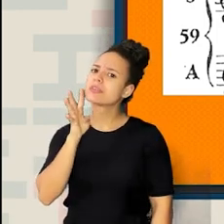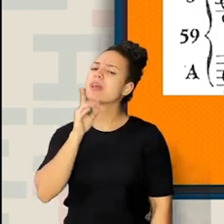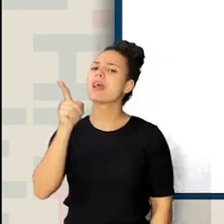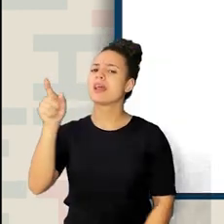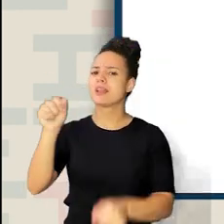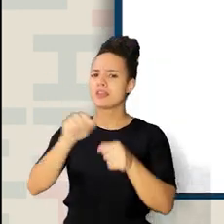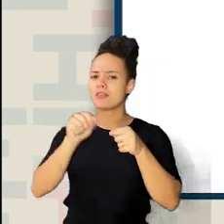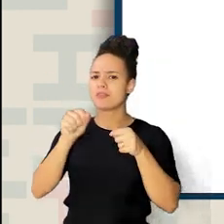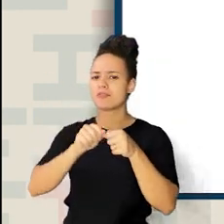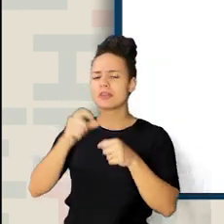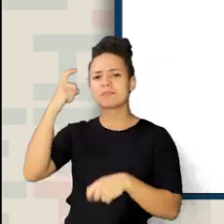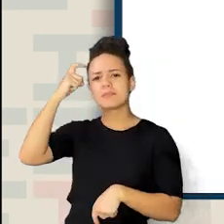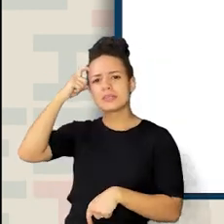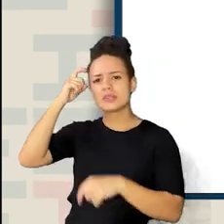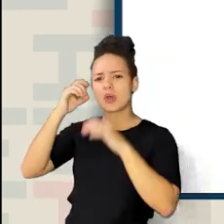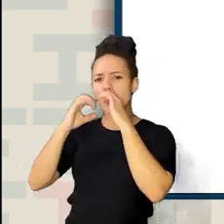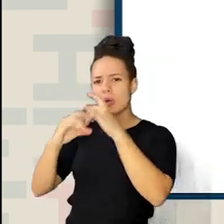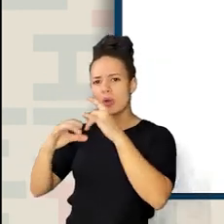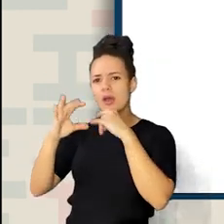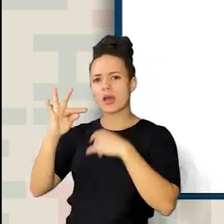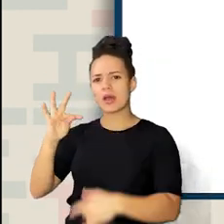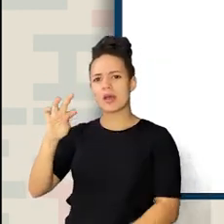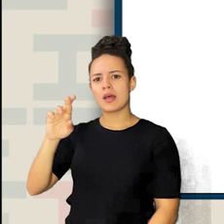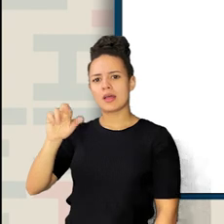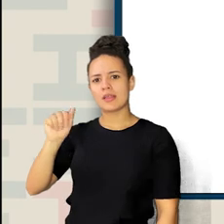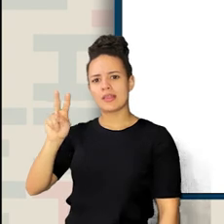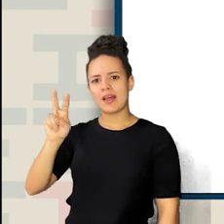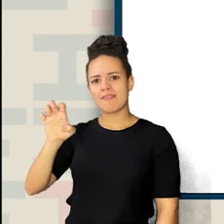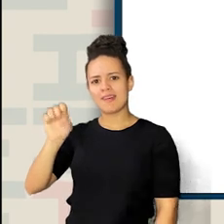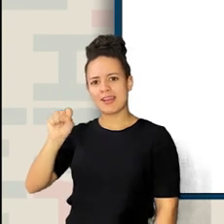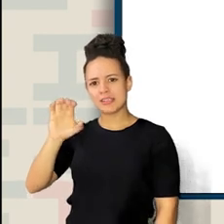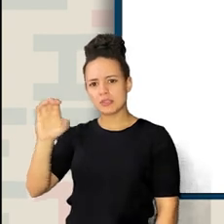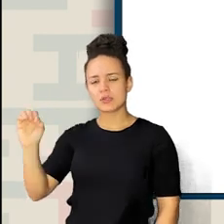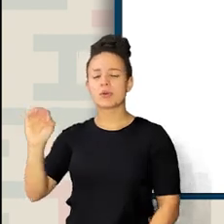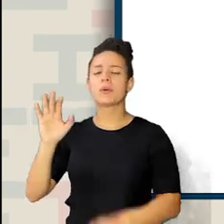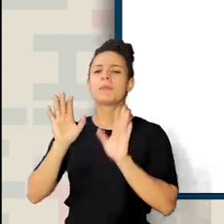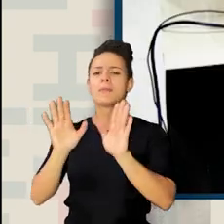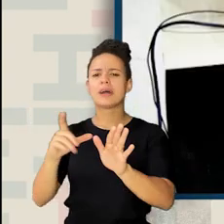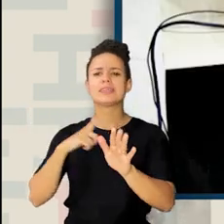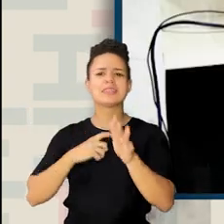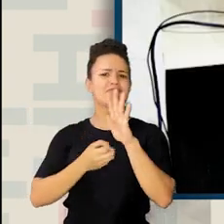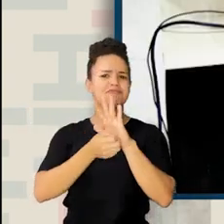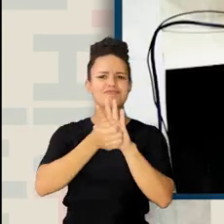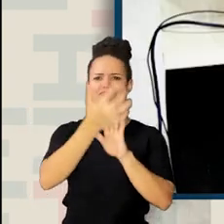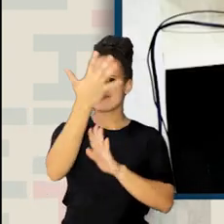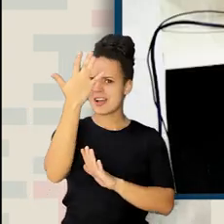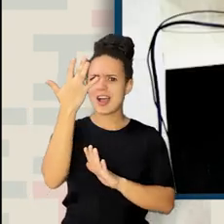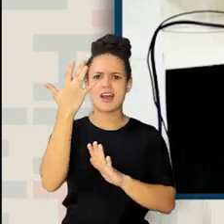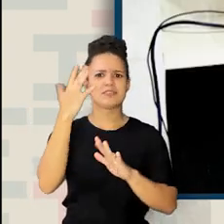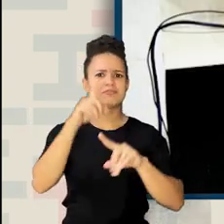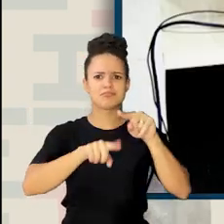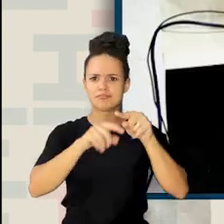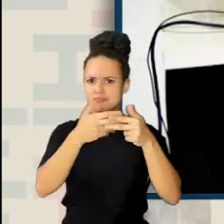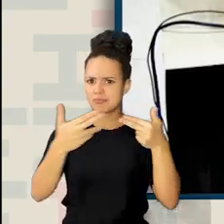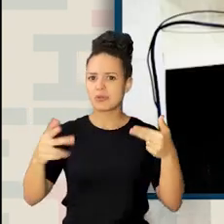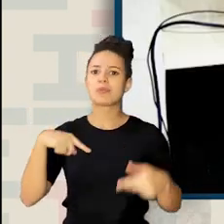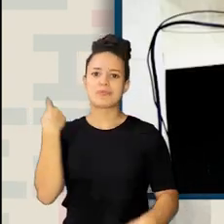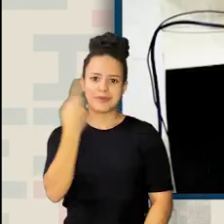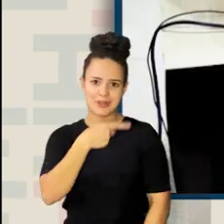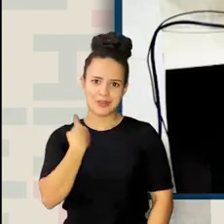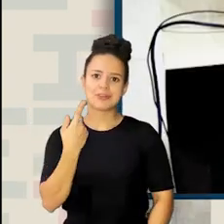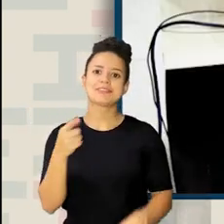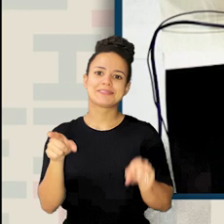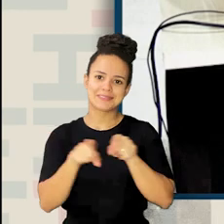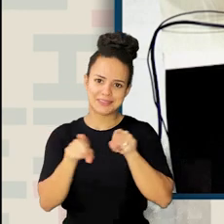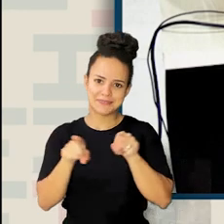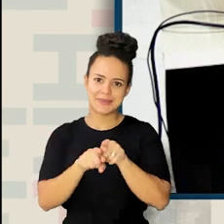Ele fez pensando no flautista travesso, né? Mas serve para vários instrumentos e para o nosso também,